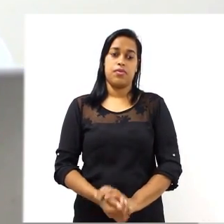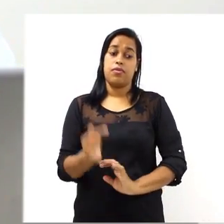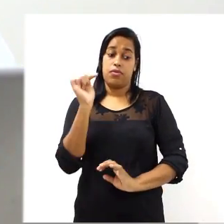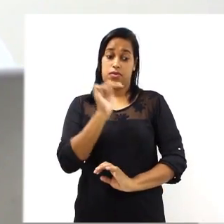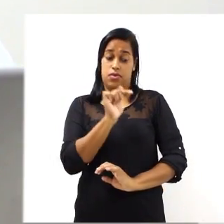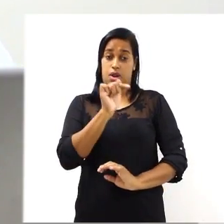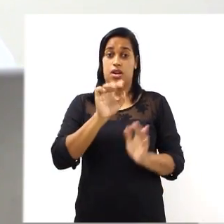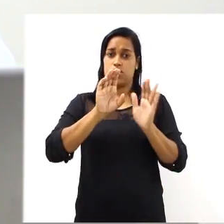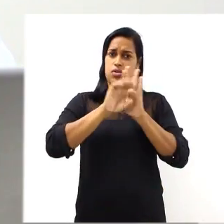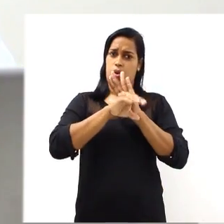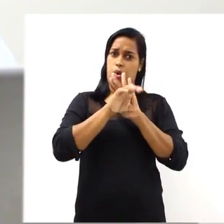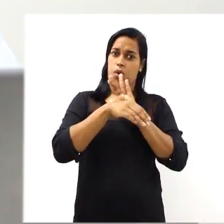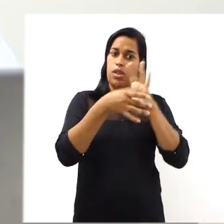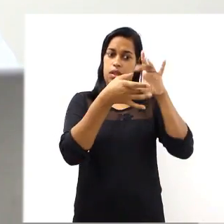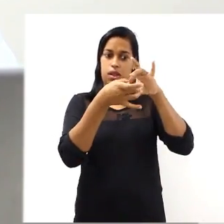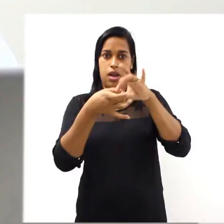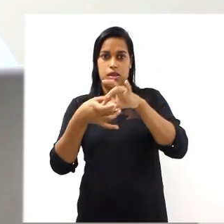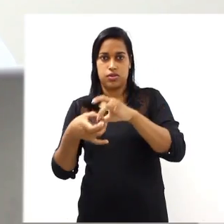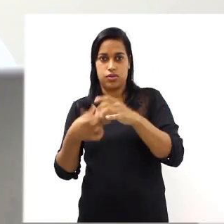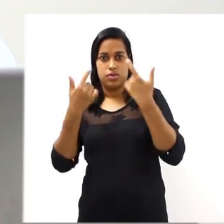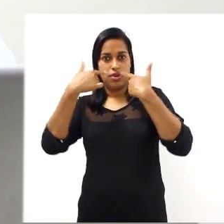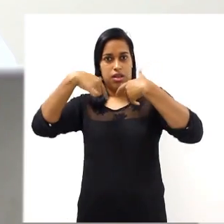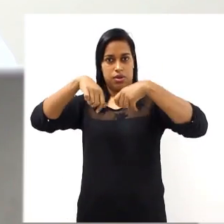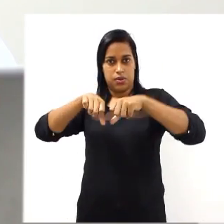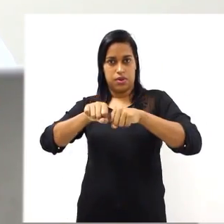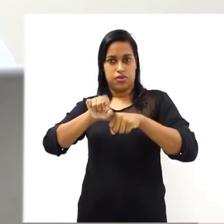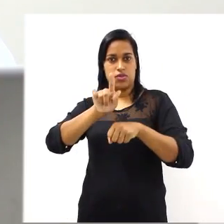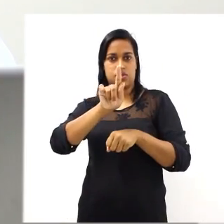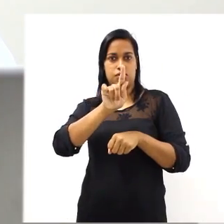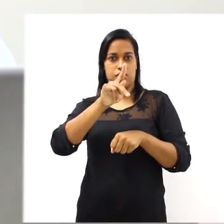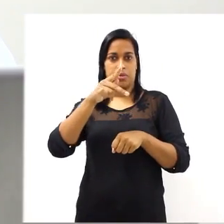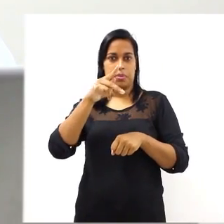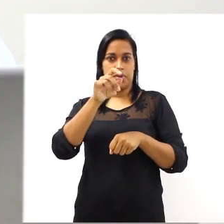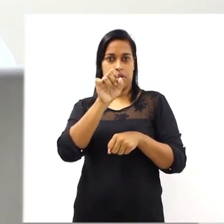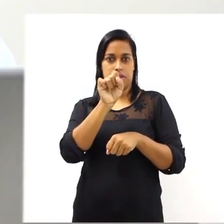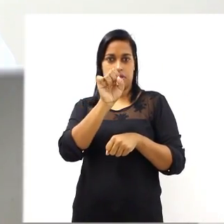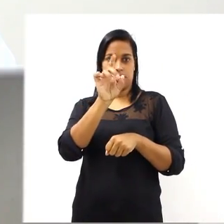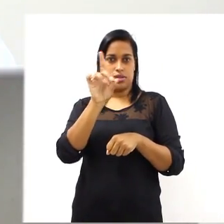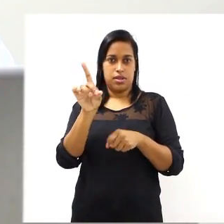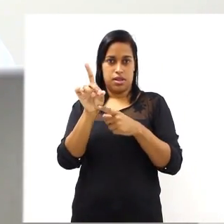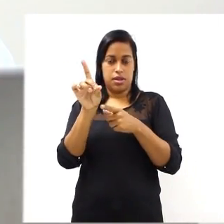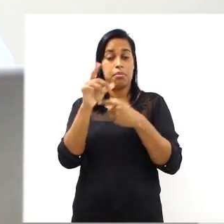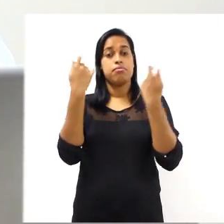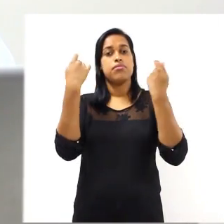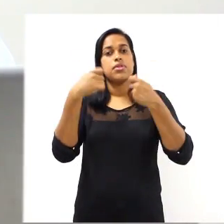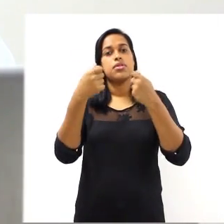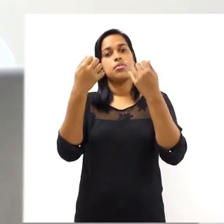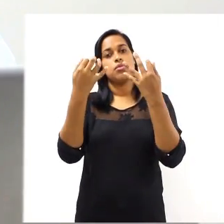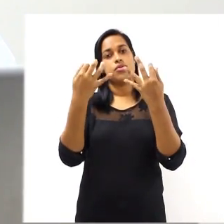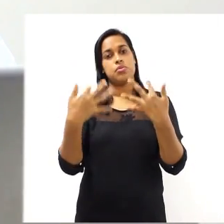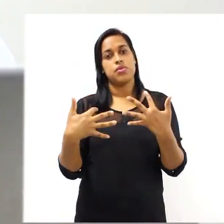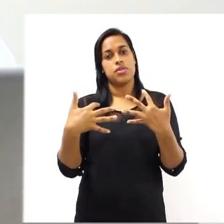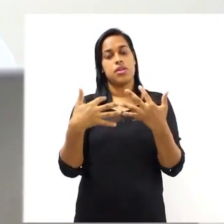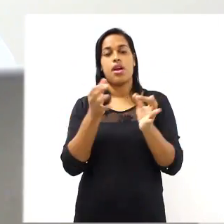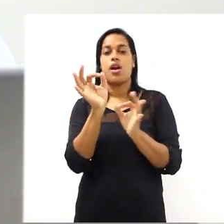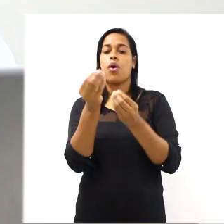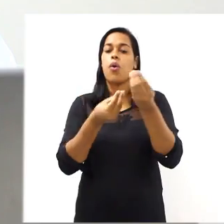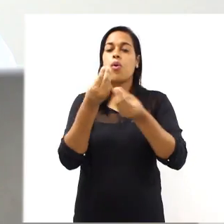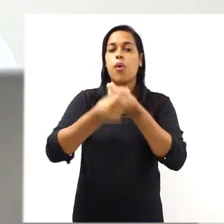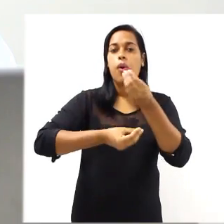Neste contexto da linguagem SQL, temos que falar sobre operadores e tipos,